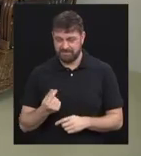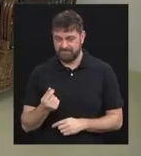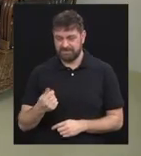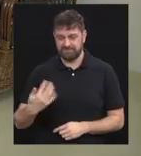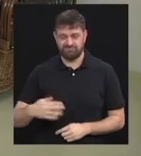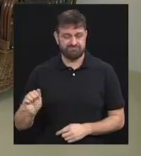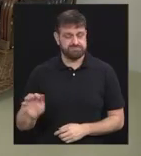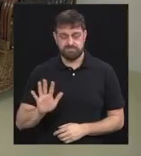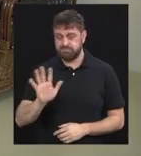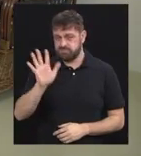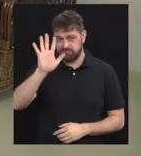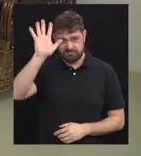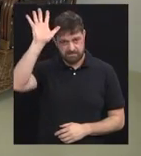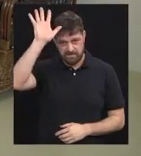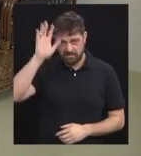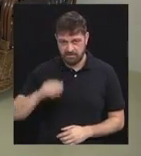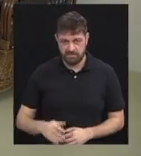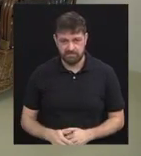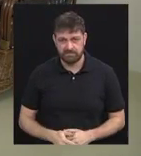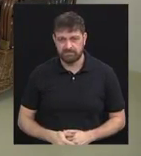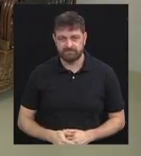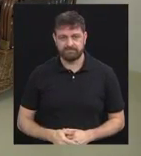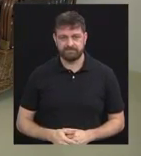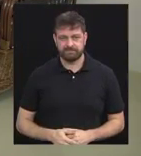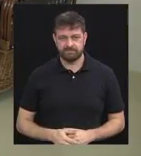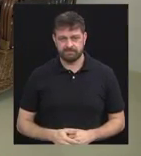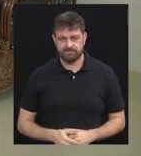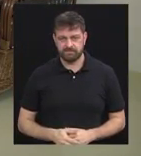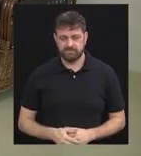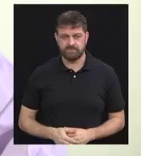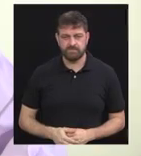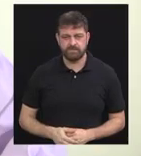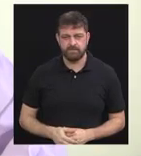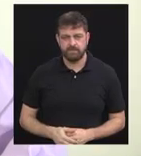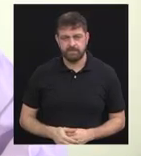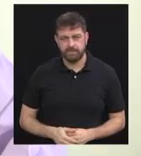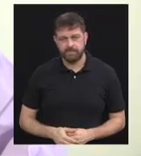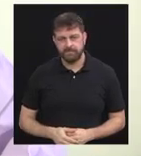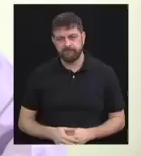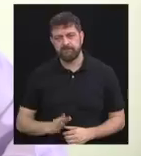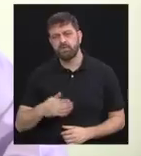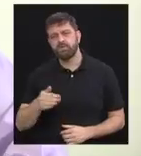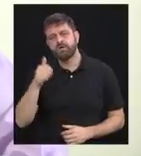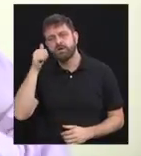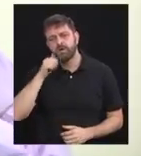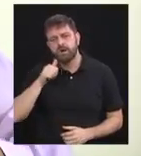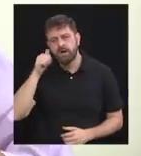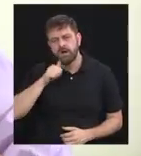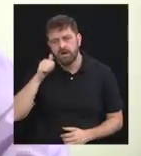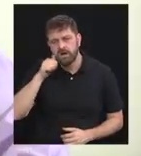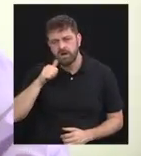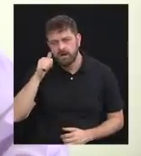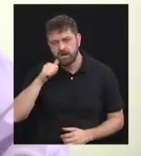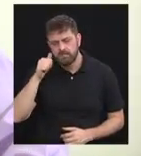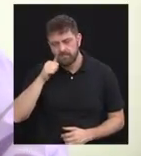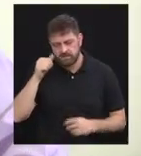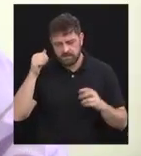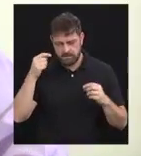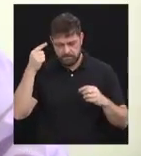custo desse tratamento, né, um tratamento indefinido de tempo e tudo mais. Quando a mulher ela fica atenta à própria